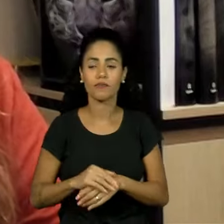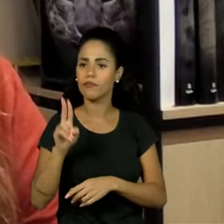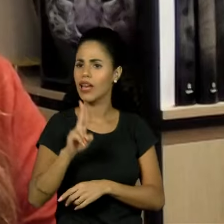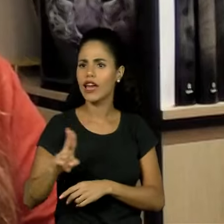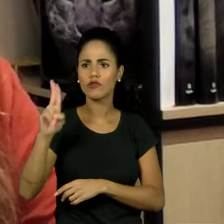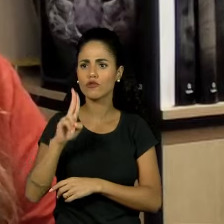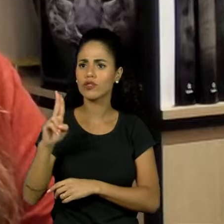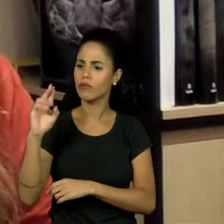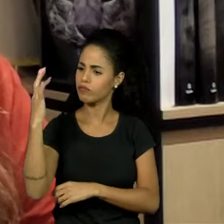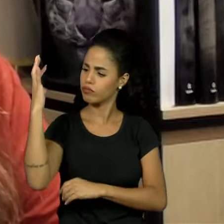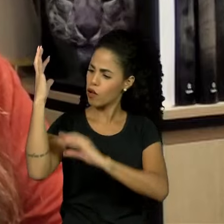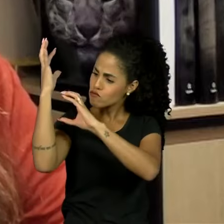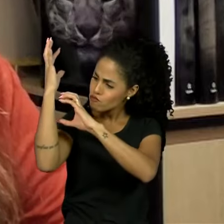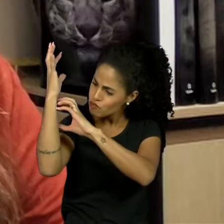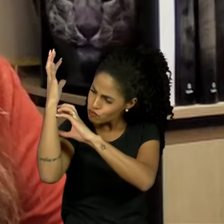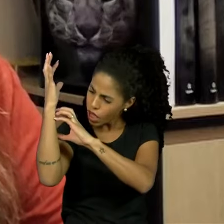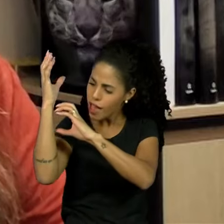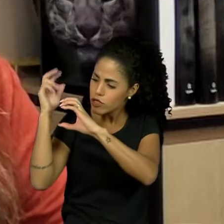várias funções,